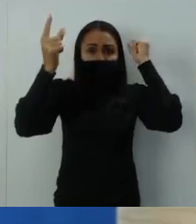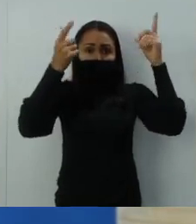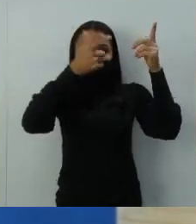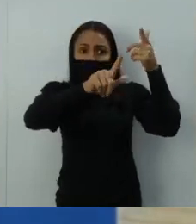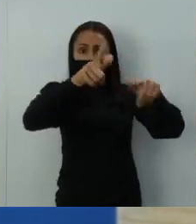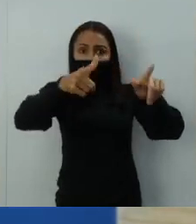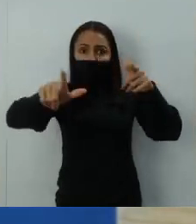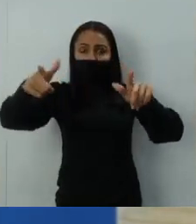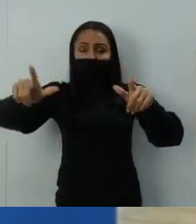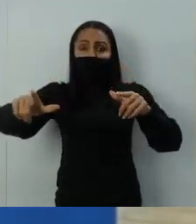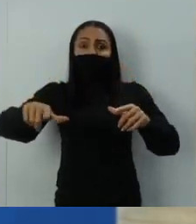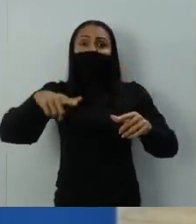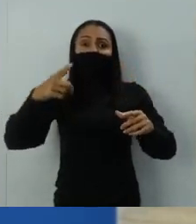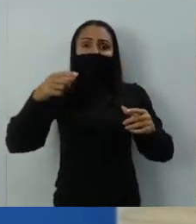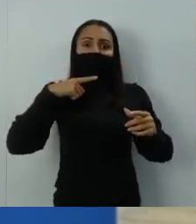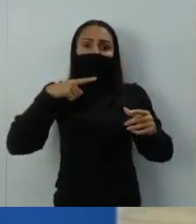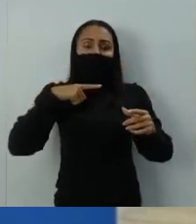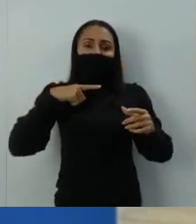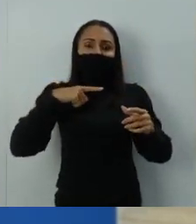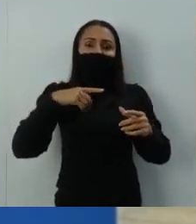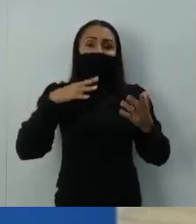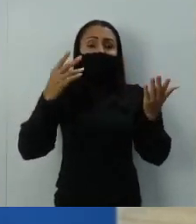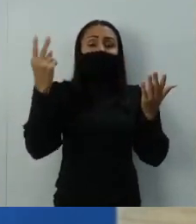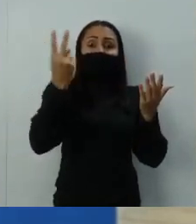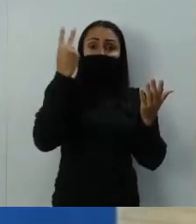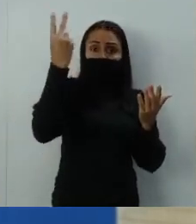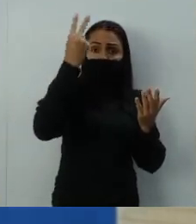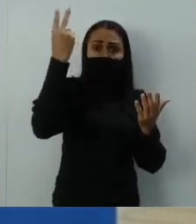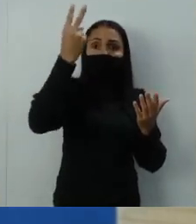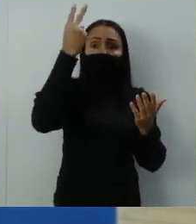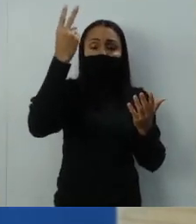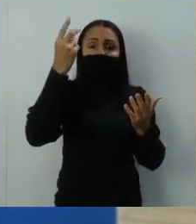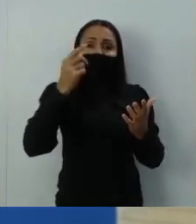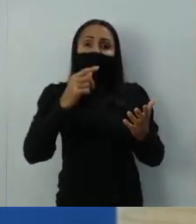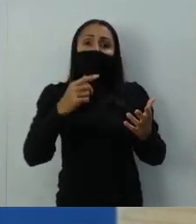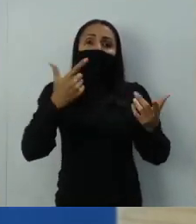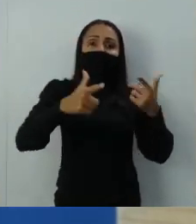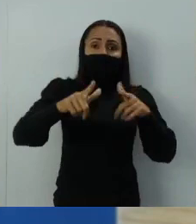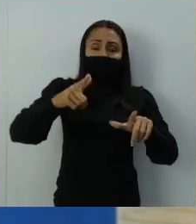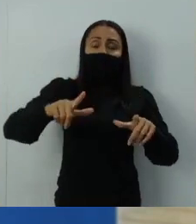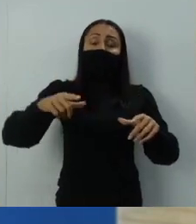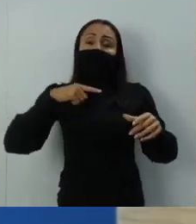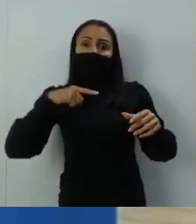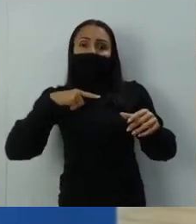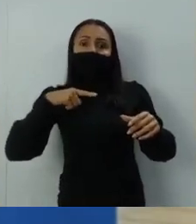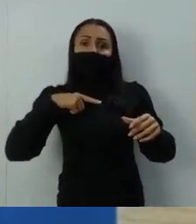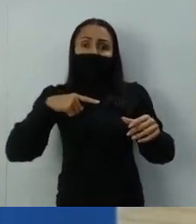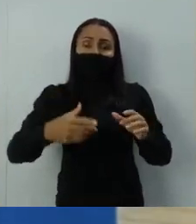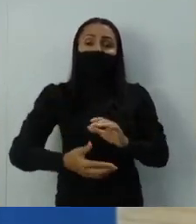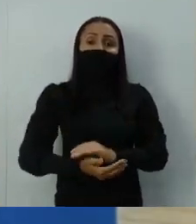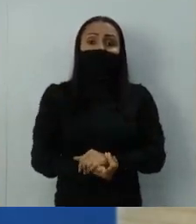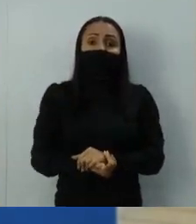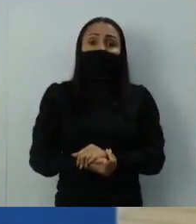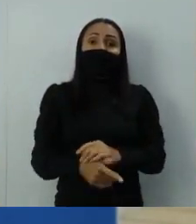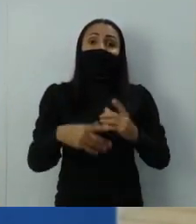de algo, os valores que alguém tinha a respeito de alguma coisa, ou até mesmo os princípios que estavam por trás dessas ideias